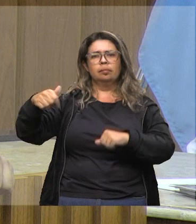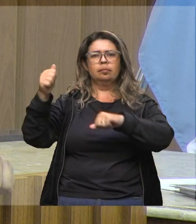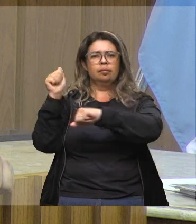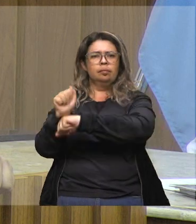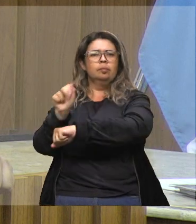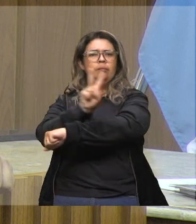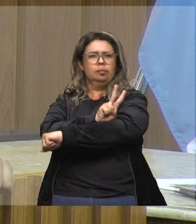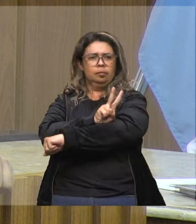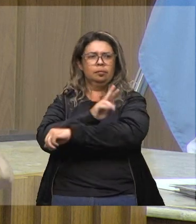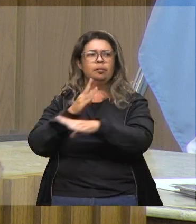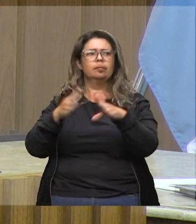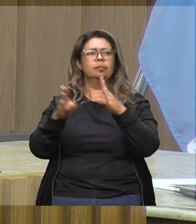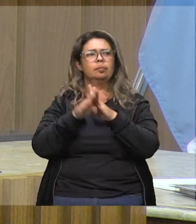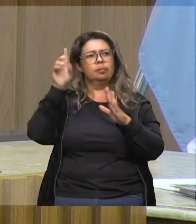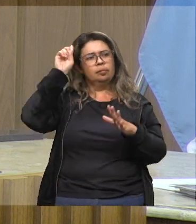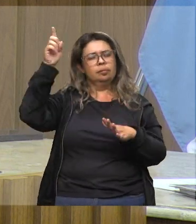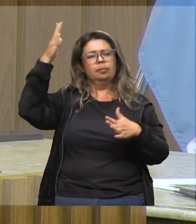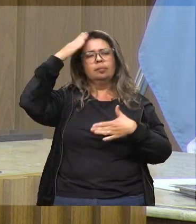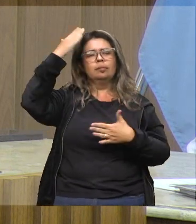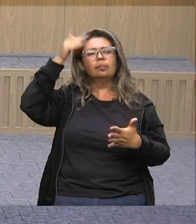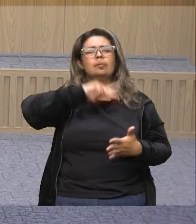dias. Obrigado, presidente.